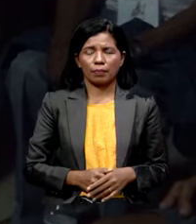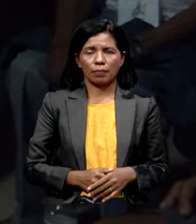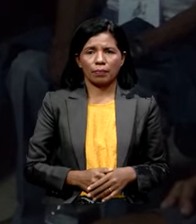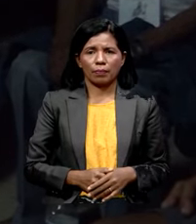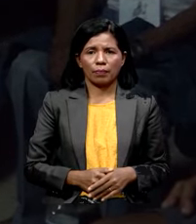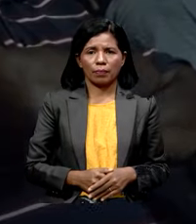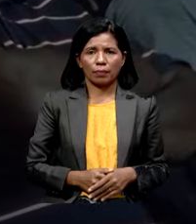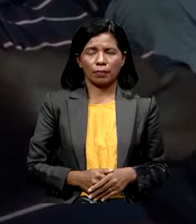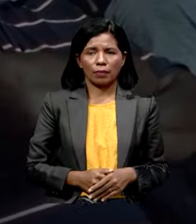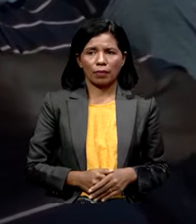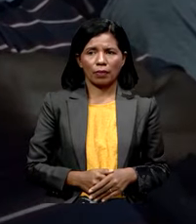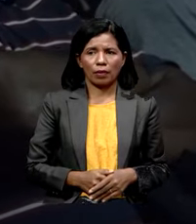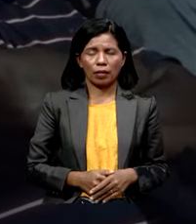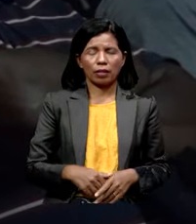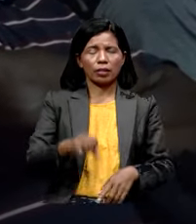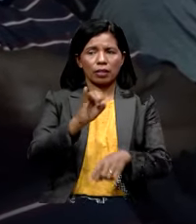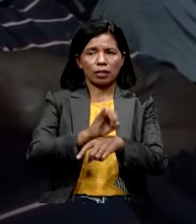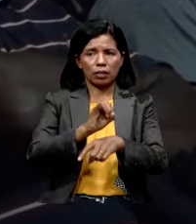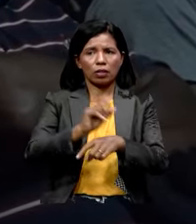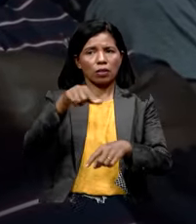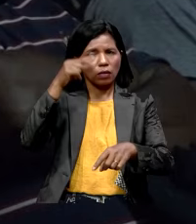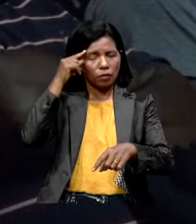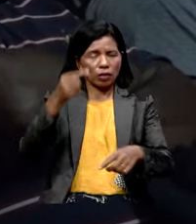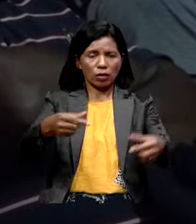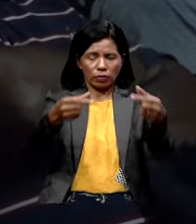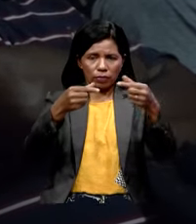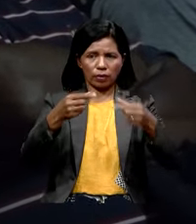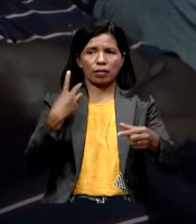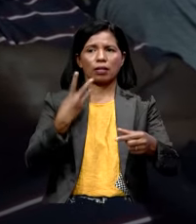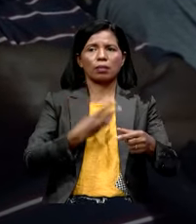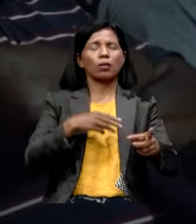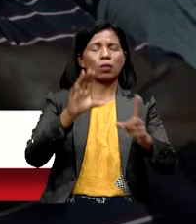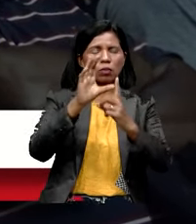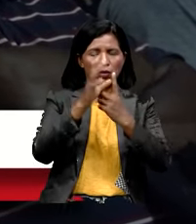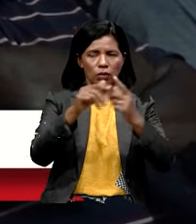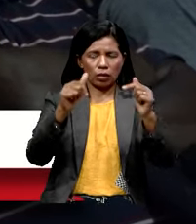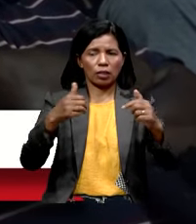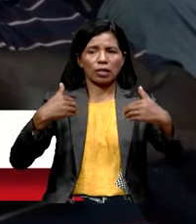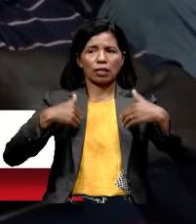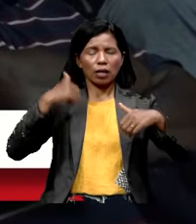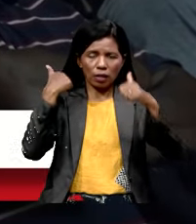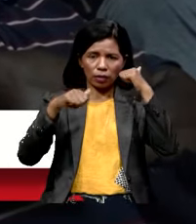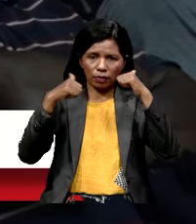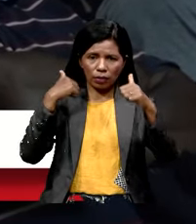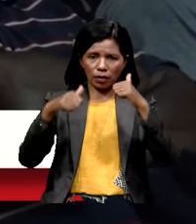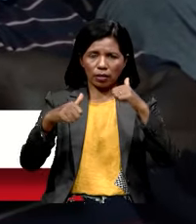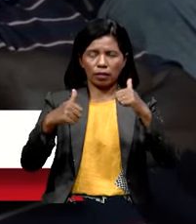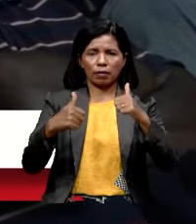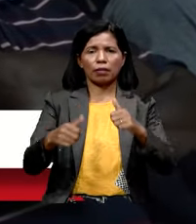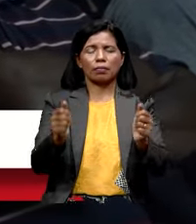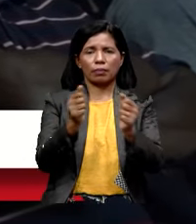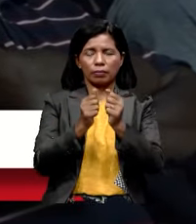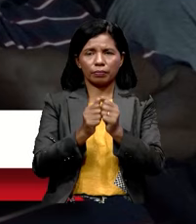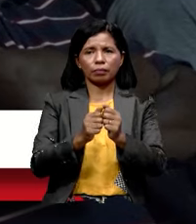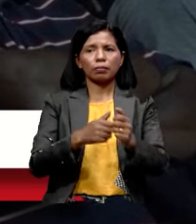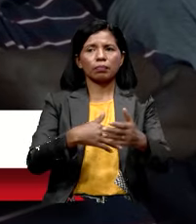Recepção cultural na bem maca diocese o governo saran mai cultura da né e atividades ida na bem